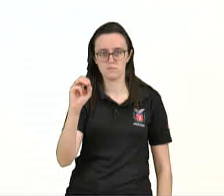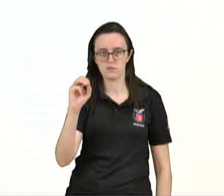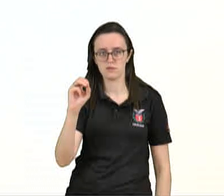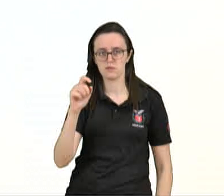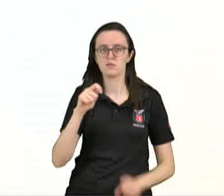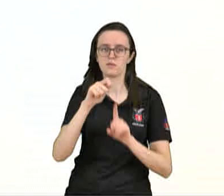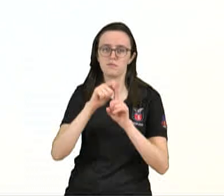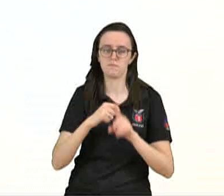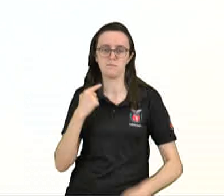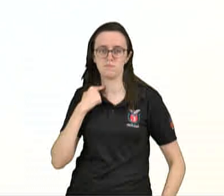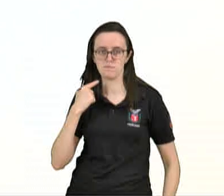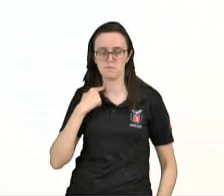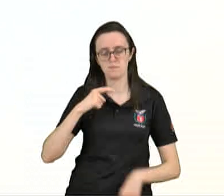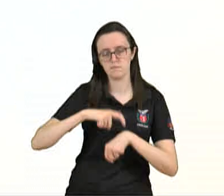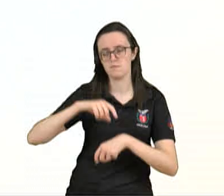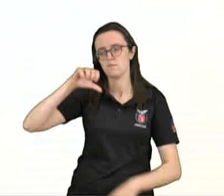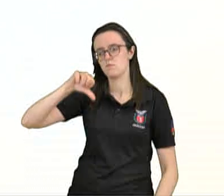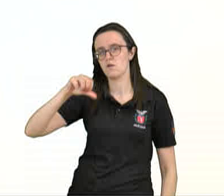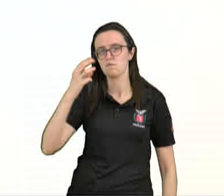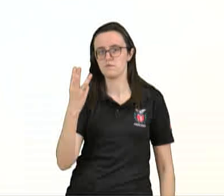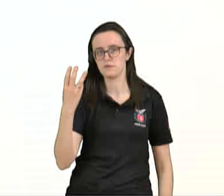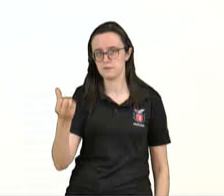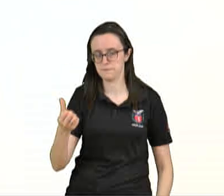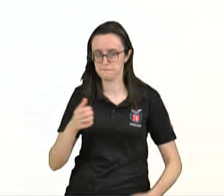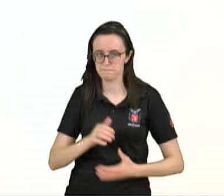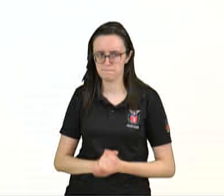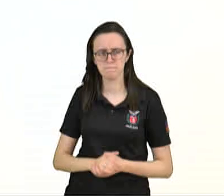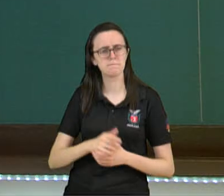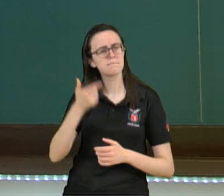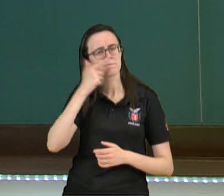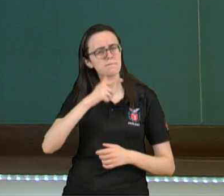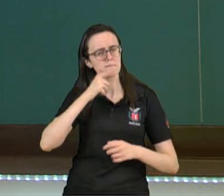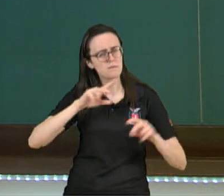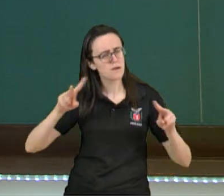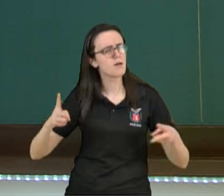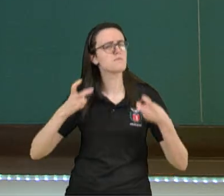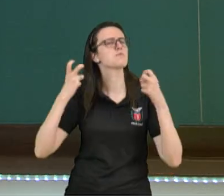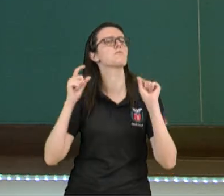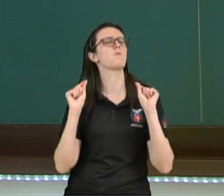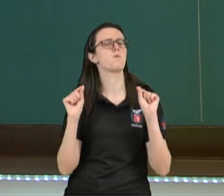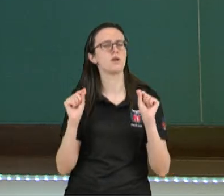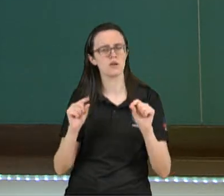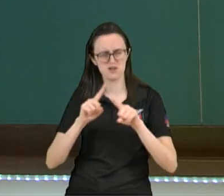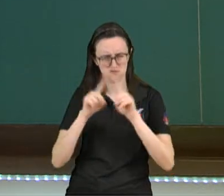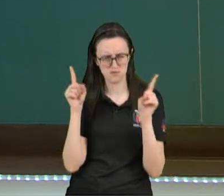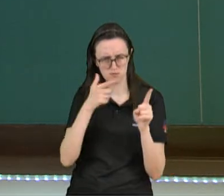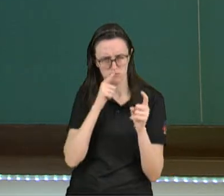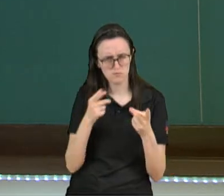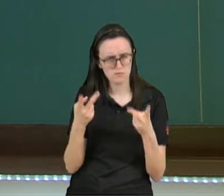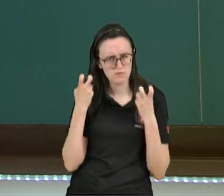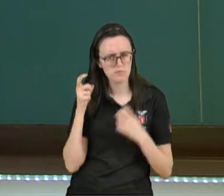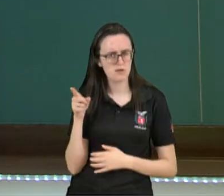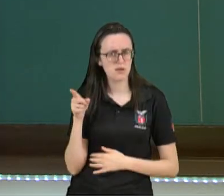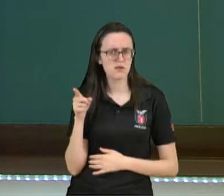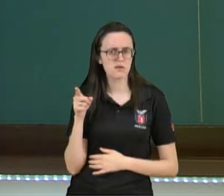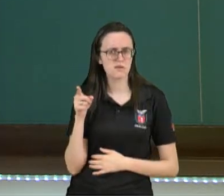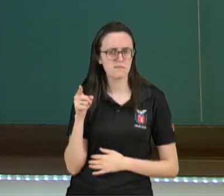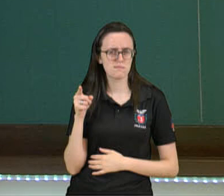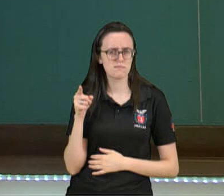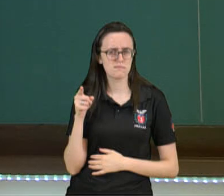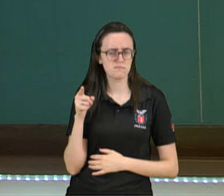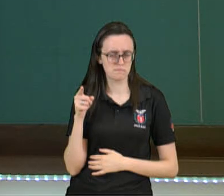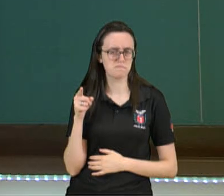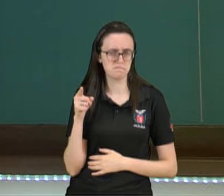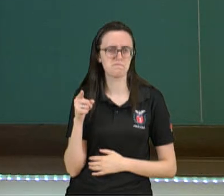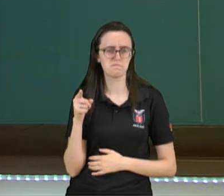30/5/2012, às 9h36. Então, deu para perceber ali a diferença? Aqui